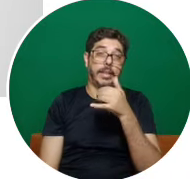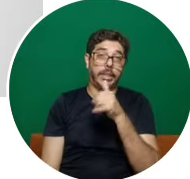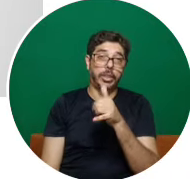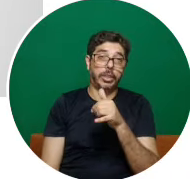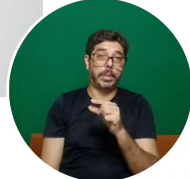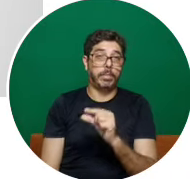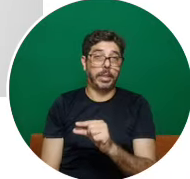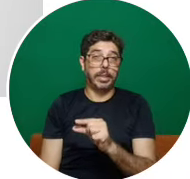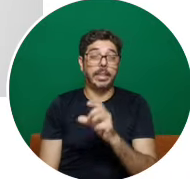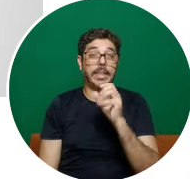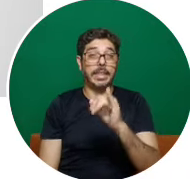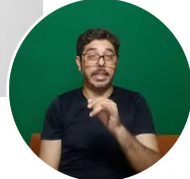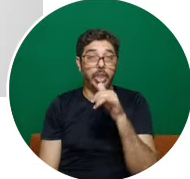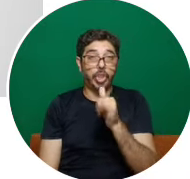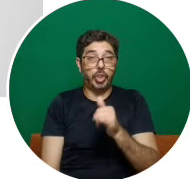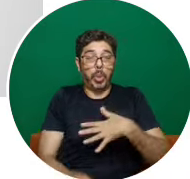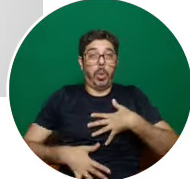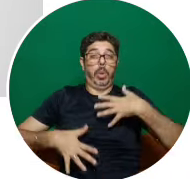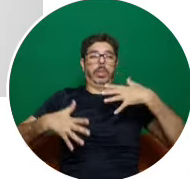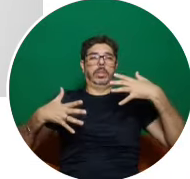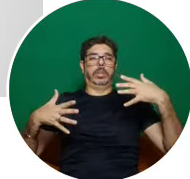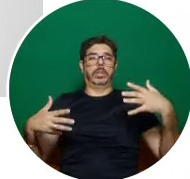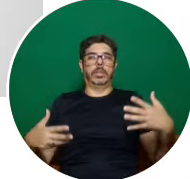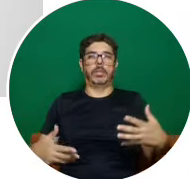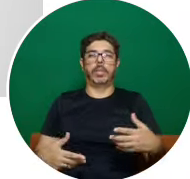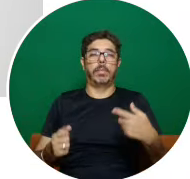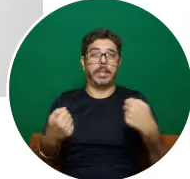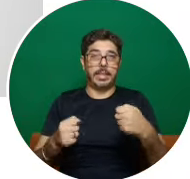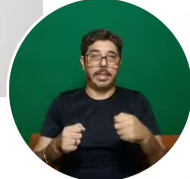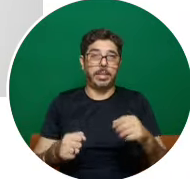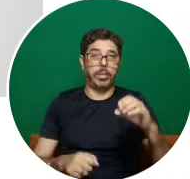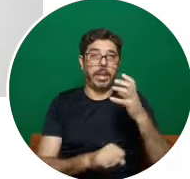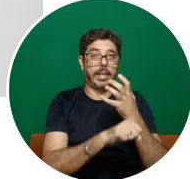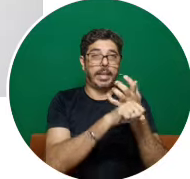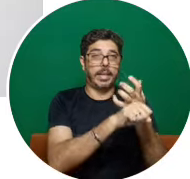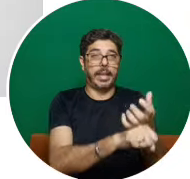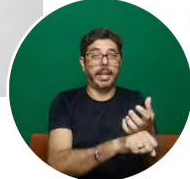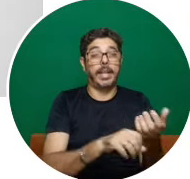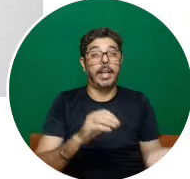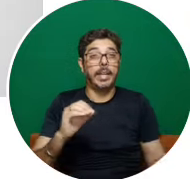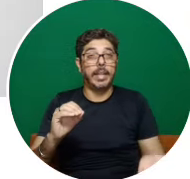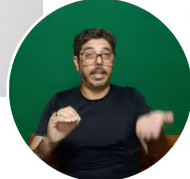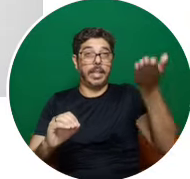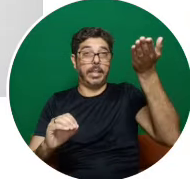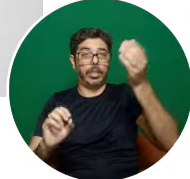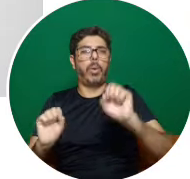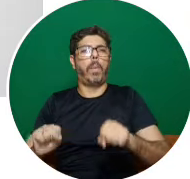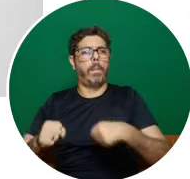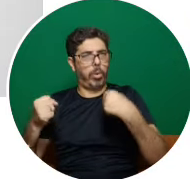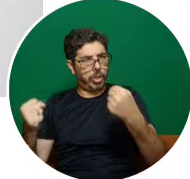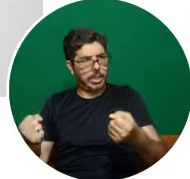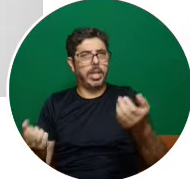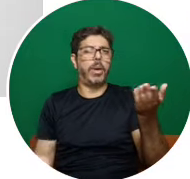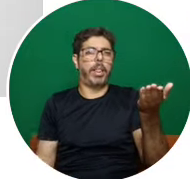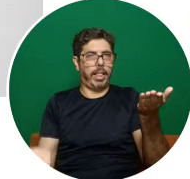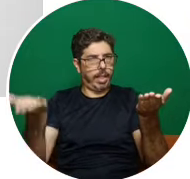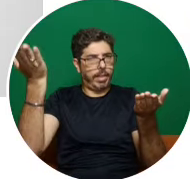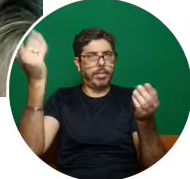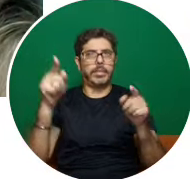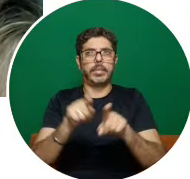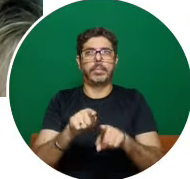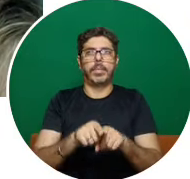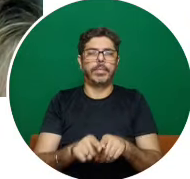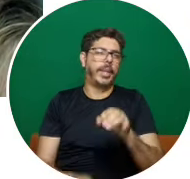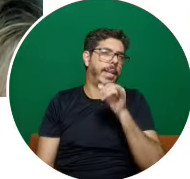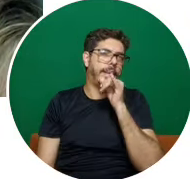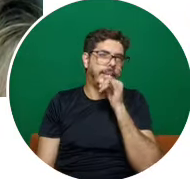será pequena. Para ter um choque elétrico significativo, a carga tem que ser grande e tem que estar a um potencial elevado.